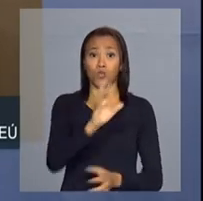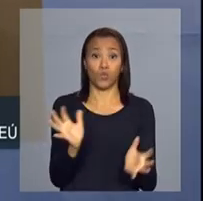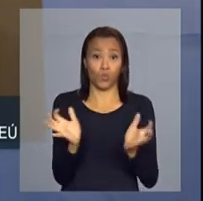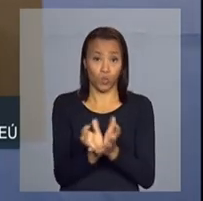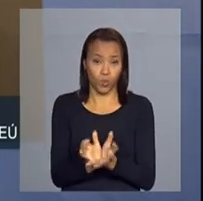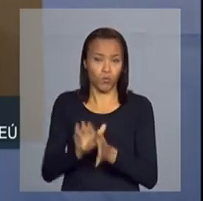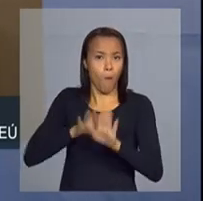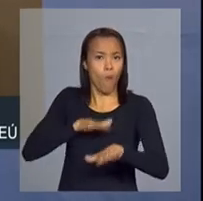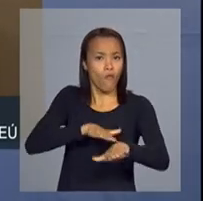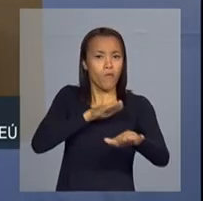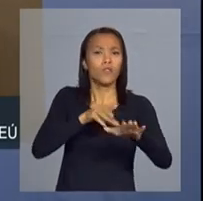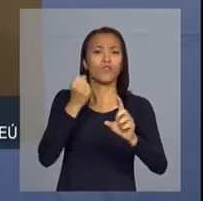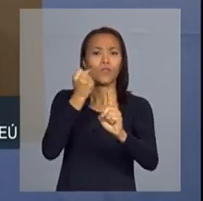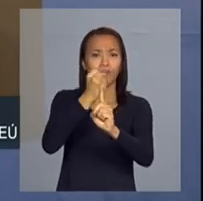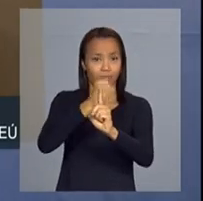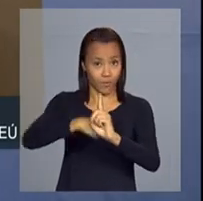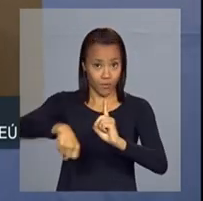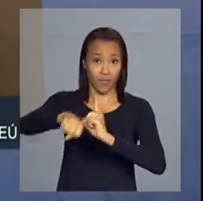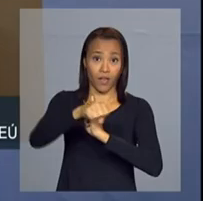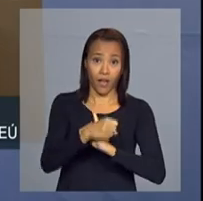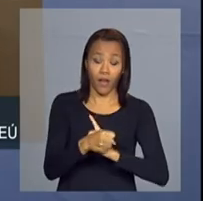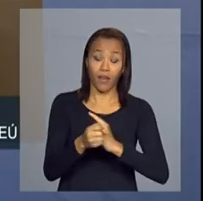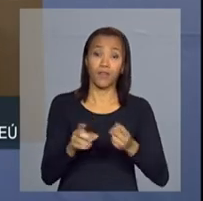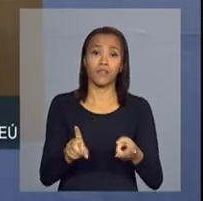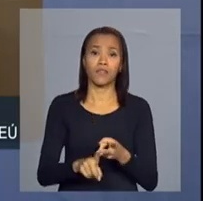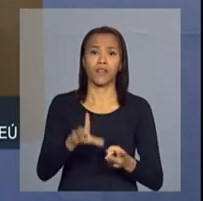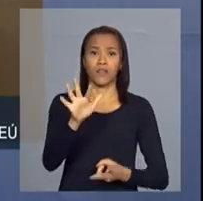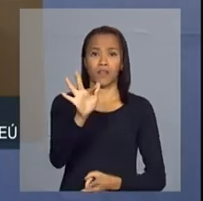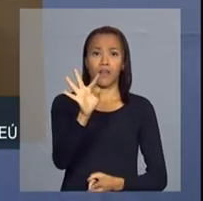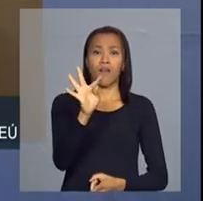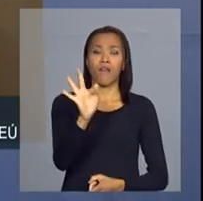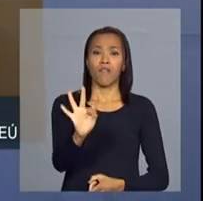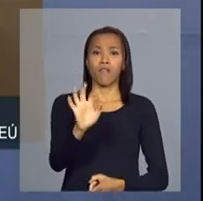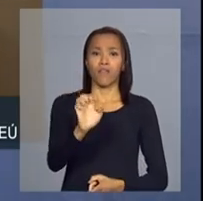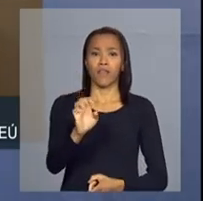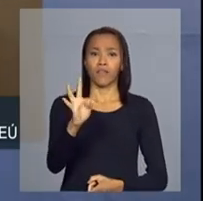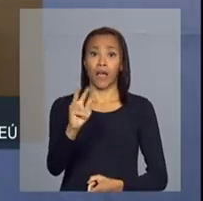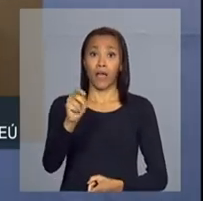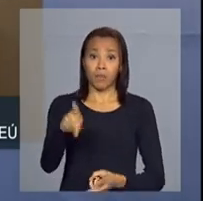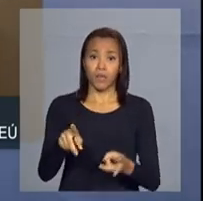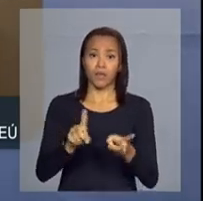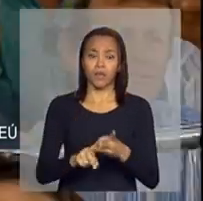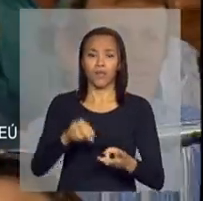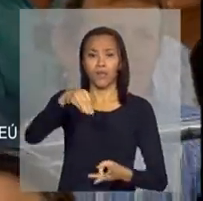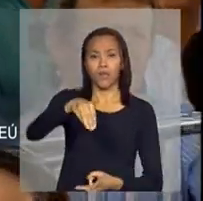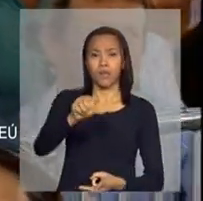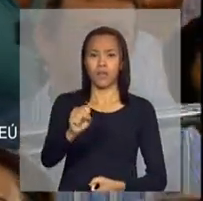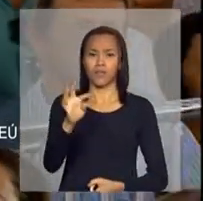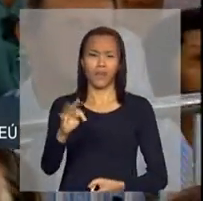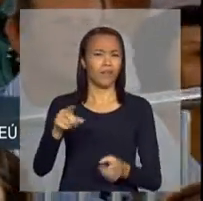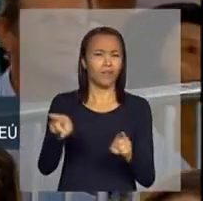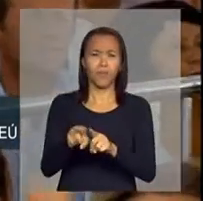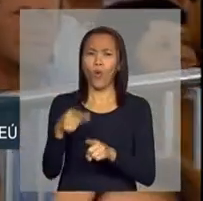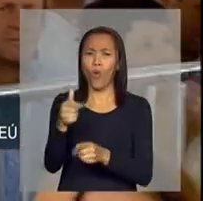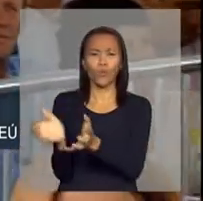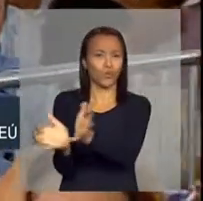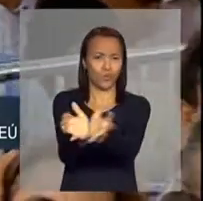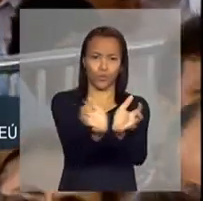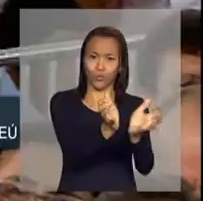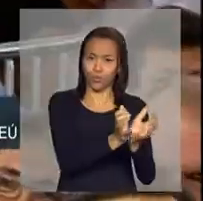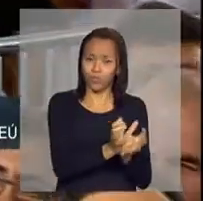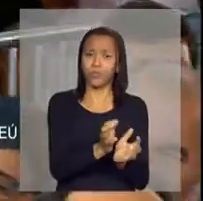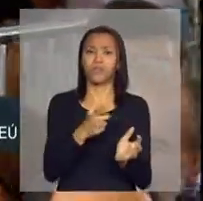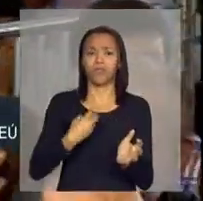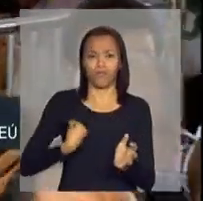sociais, da FETAP, do MST, de todas as organizações aqui já citadas e